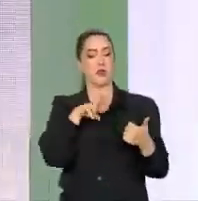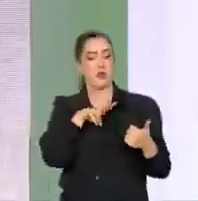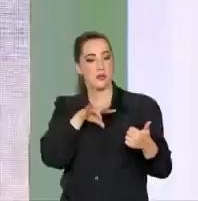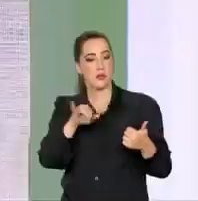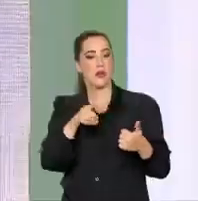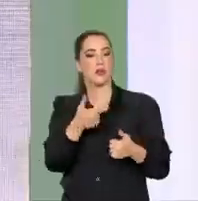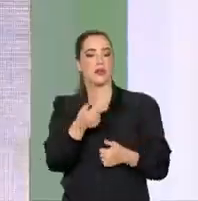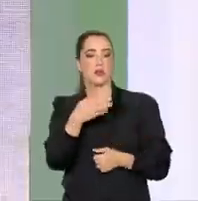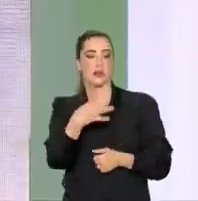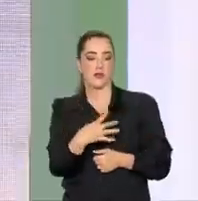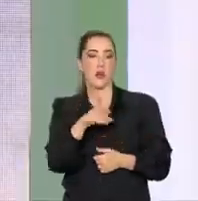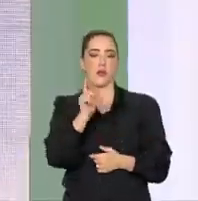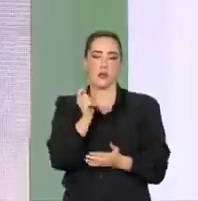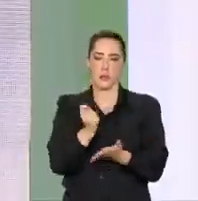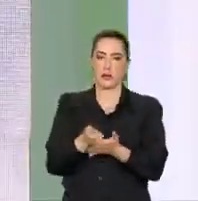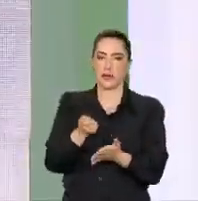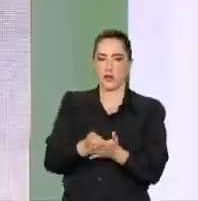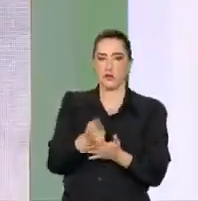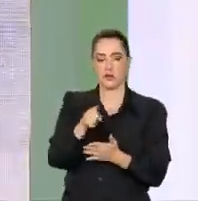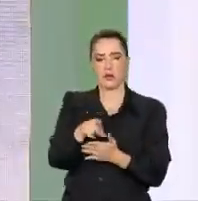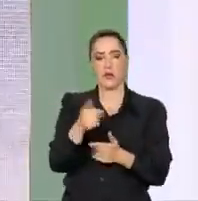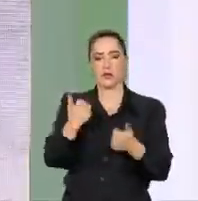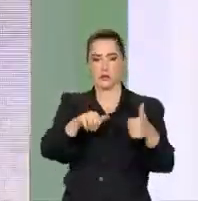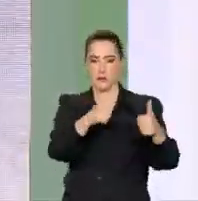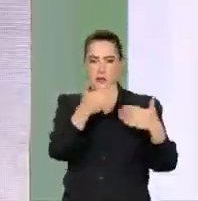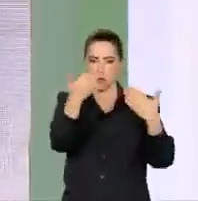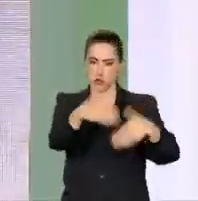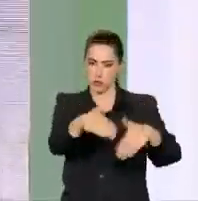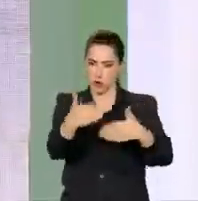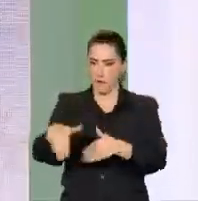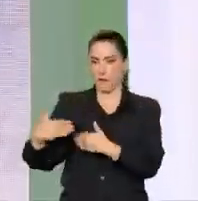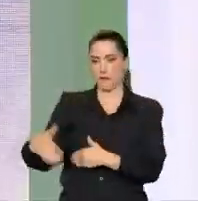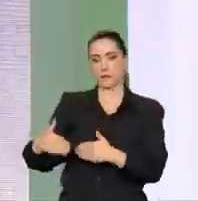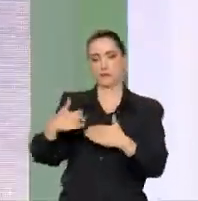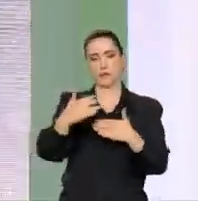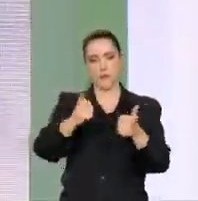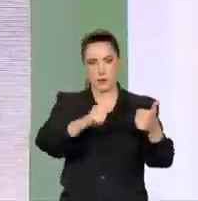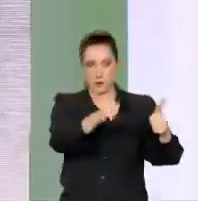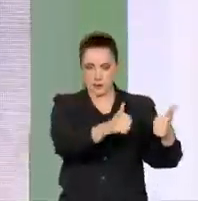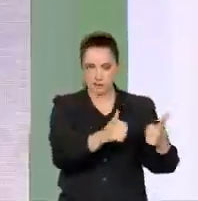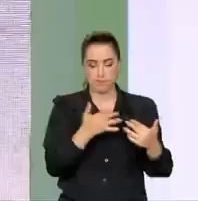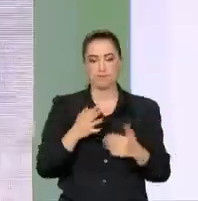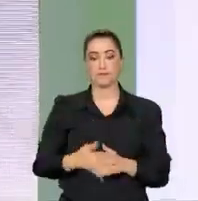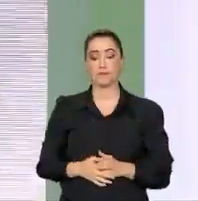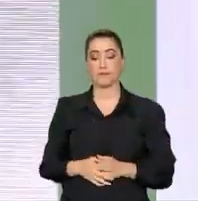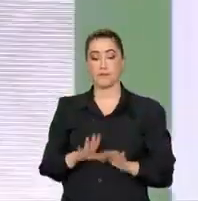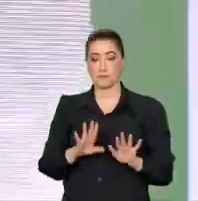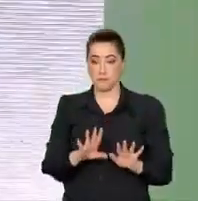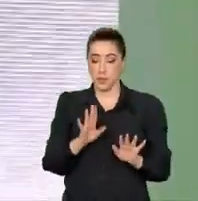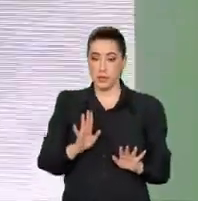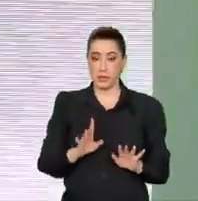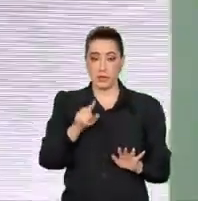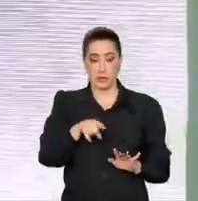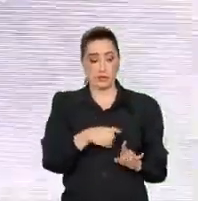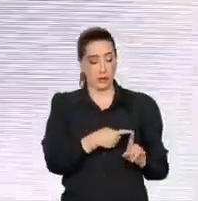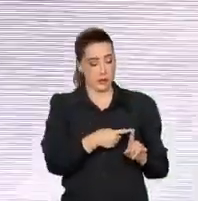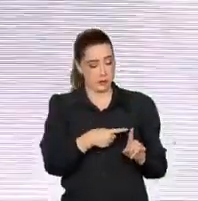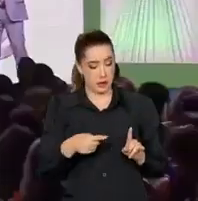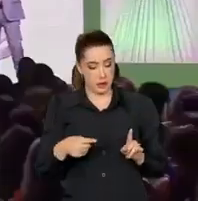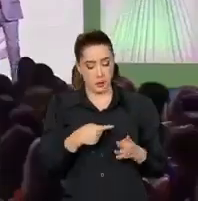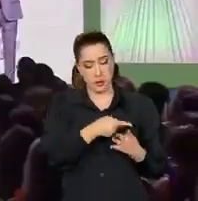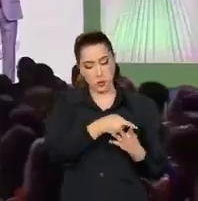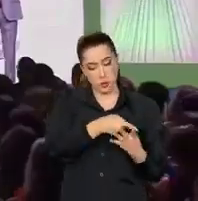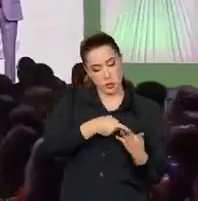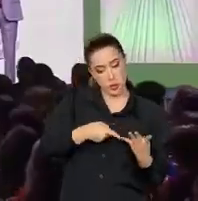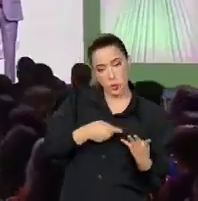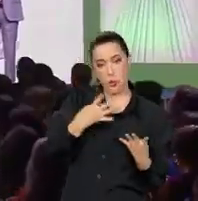já financiar e bancar essas avaliações. Bom, a gente está prevendo aí, para esses 4 anos,